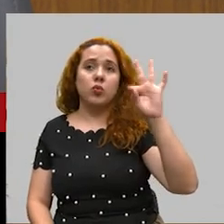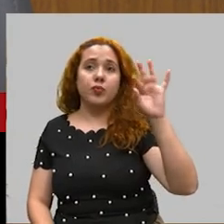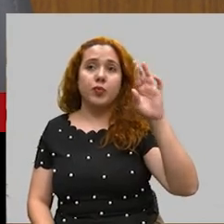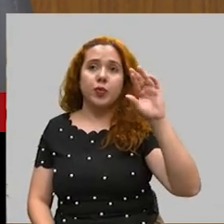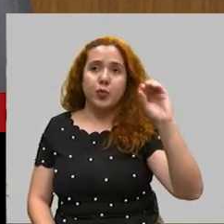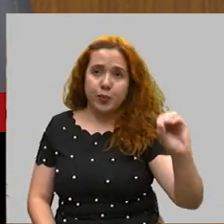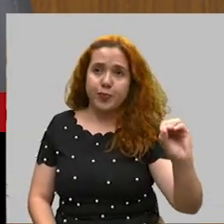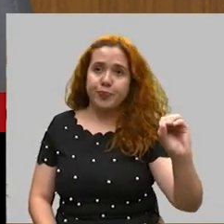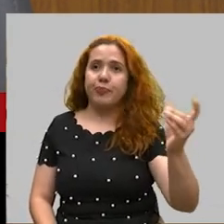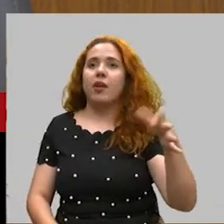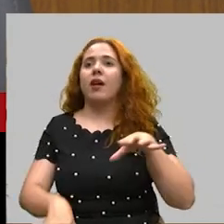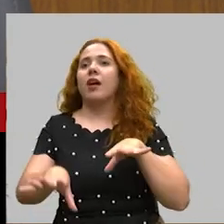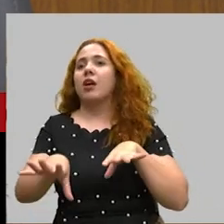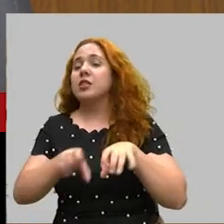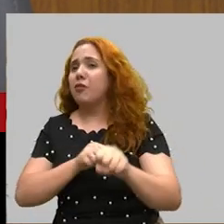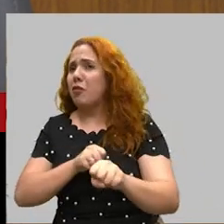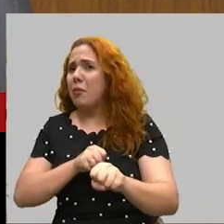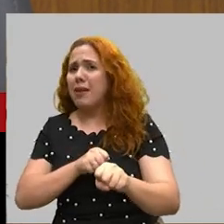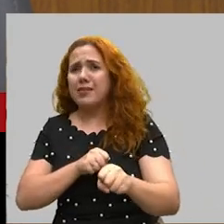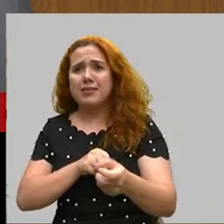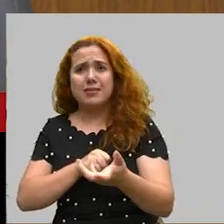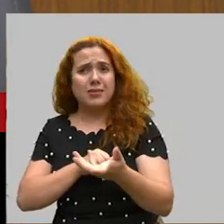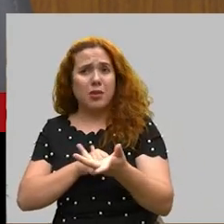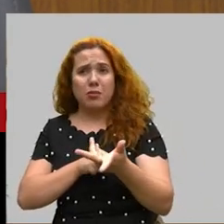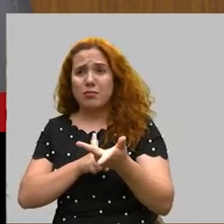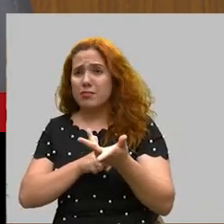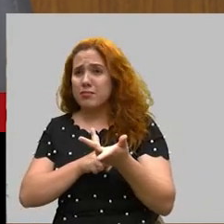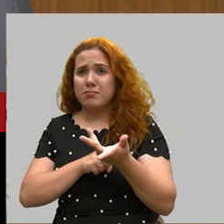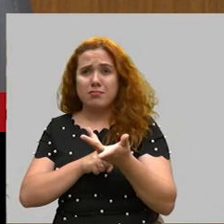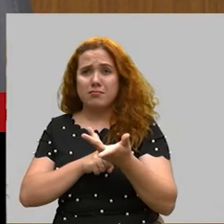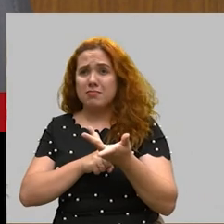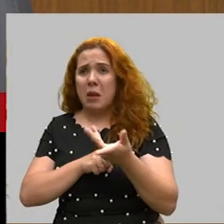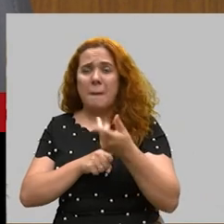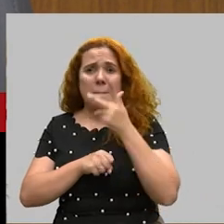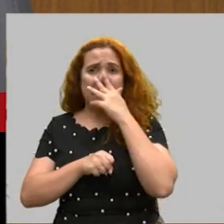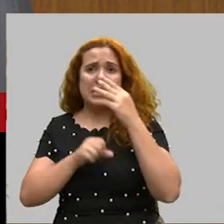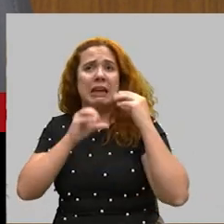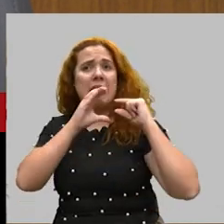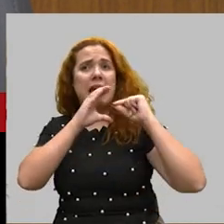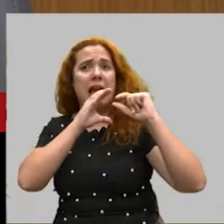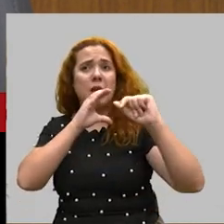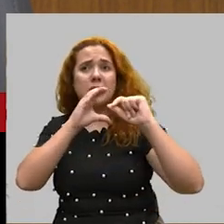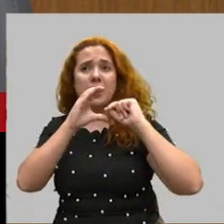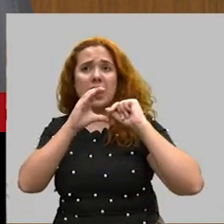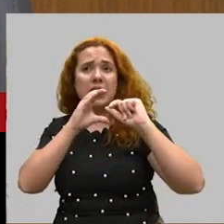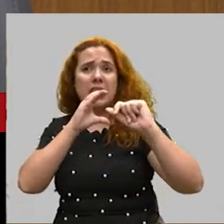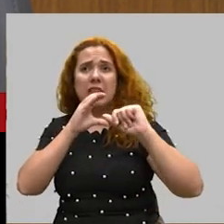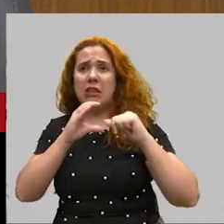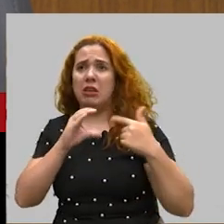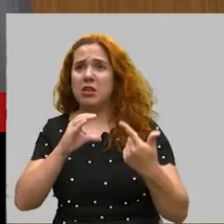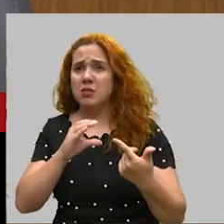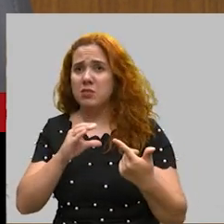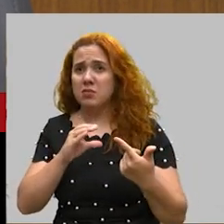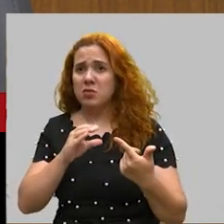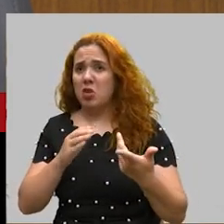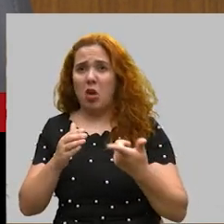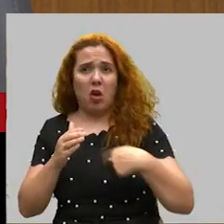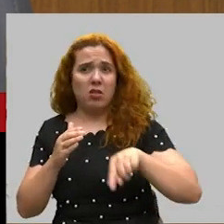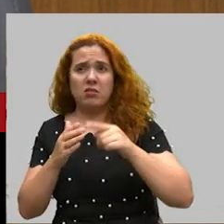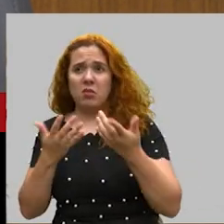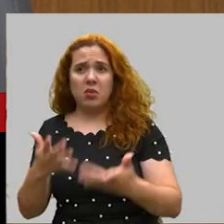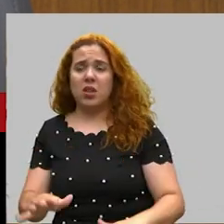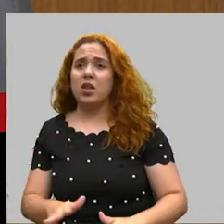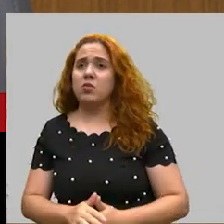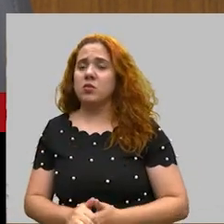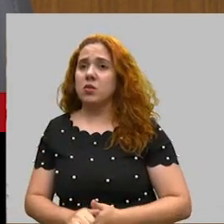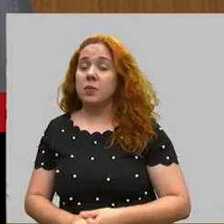professores dentro do modelo hegemônico capitalista Não interessa aos educadores do campo assim como também nós temos que exigir